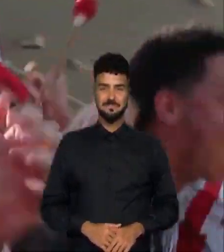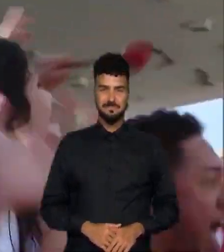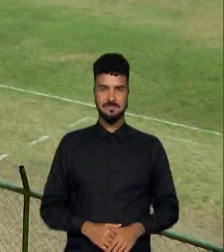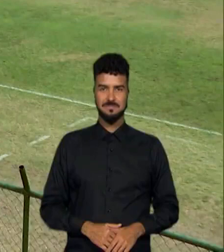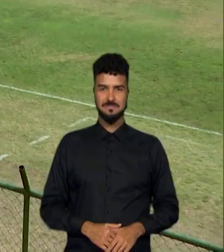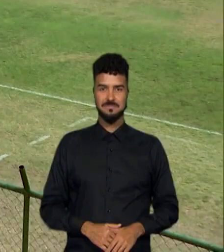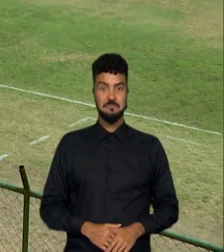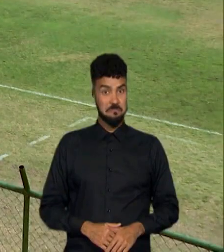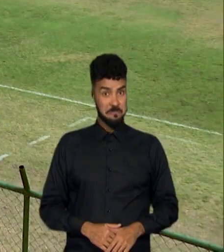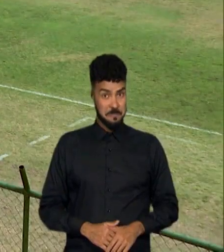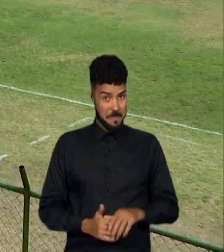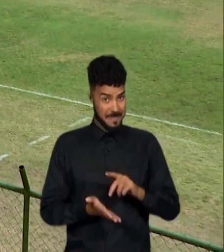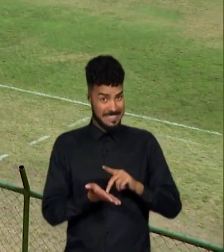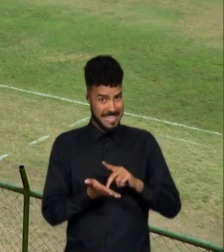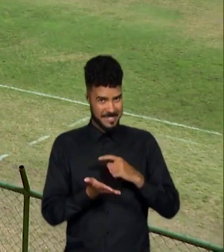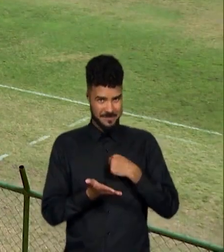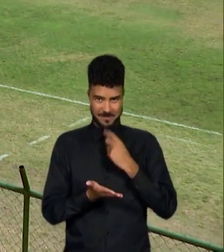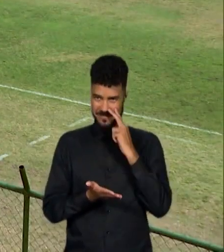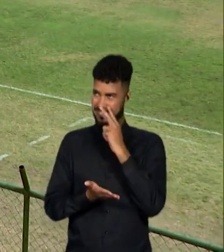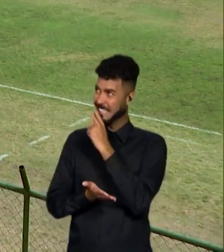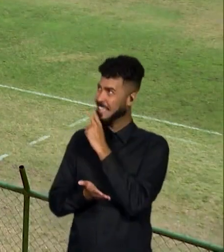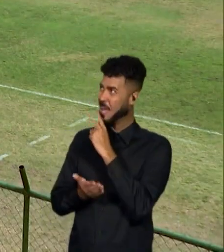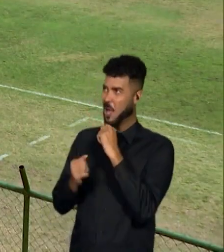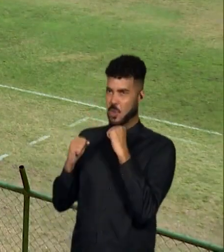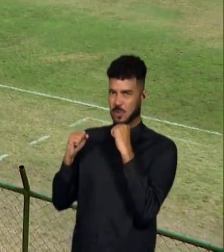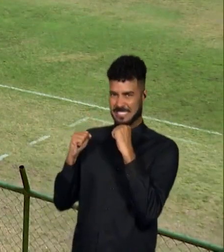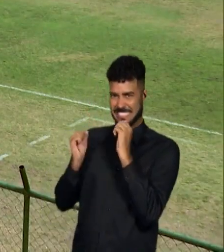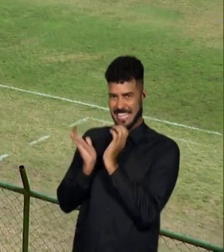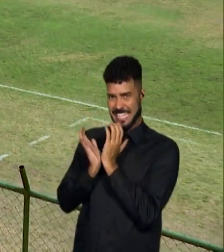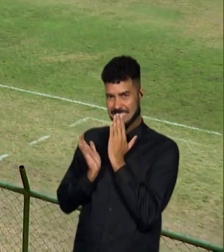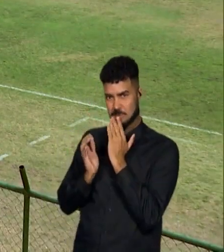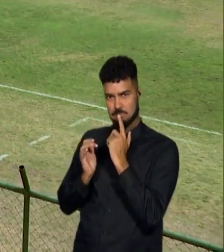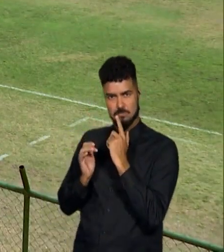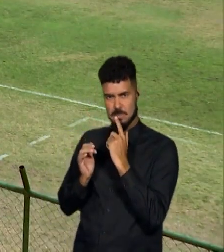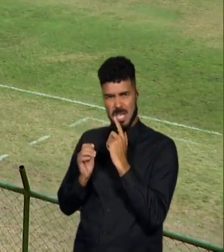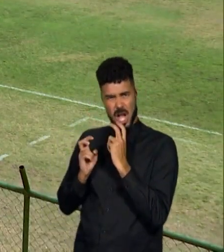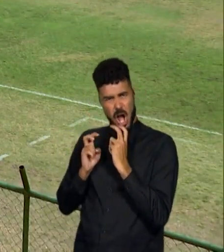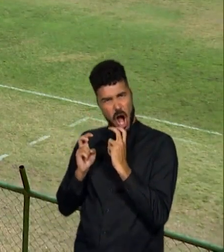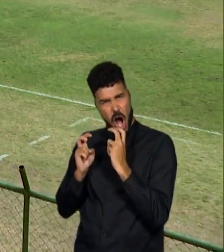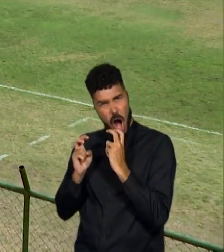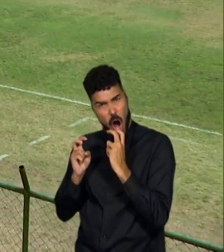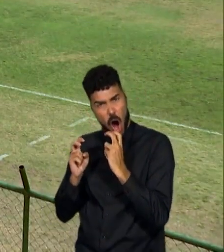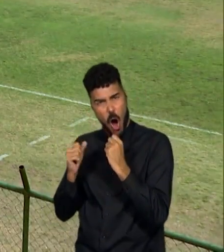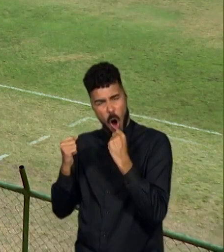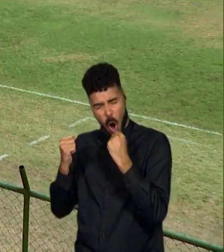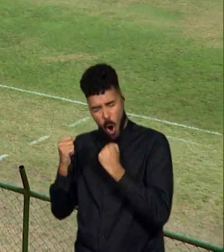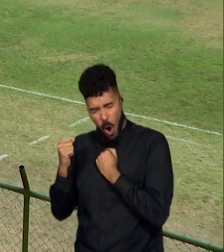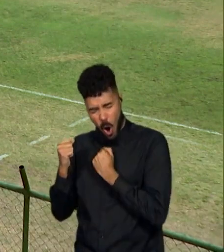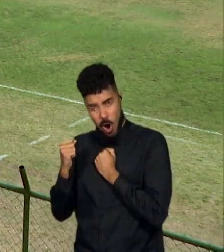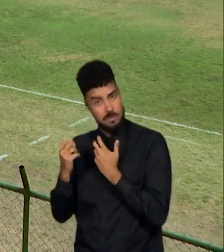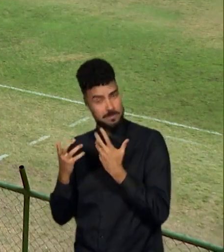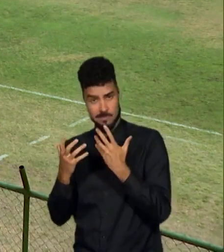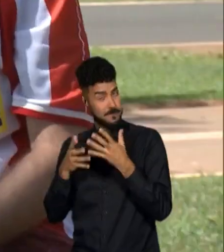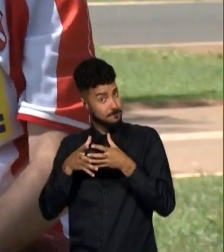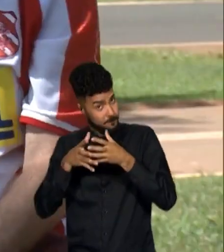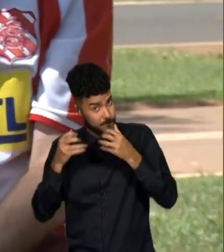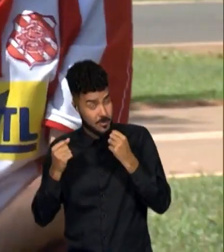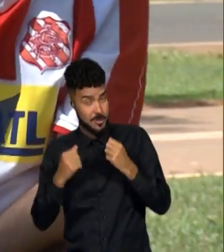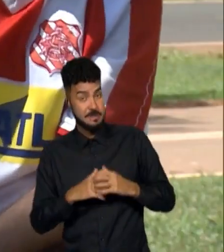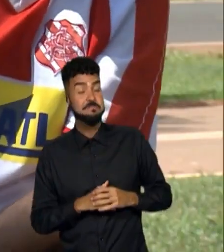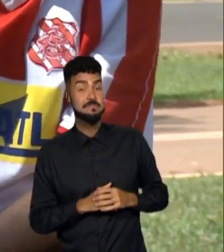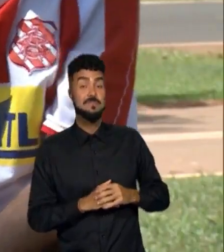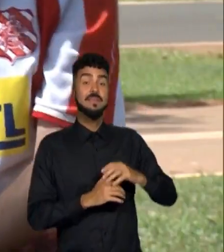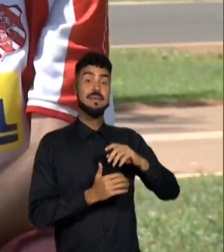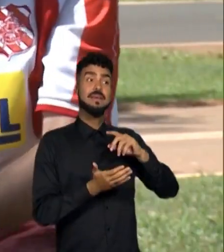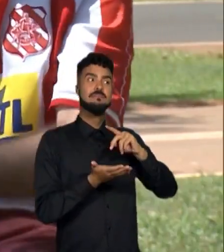A torcida do Bangu é muito calorosa, é apaixonada pelo Bangu, apaixonada. A torcida do Bangu é